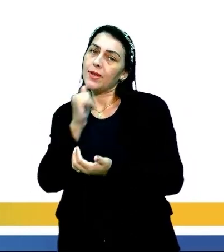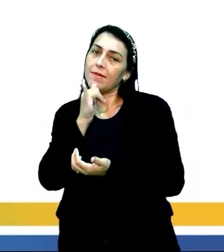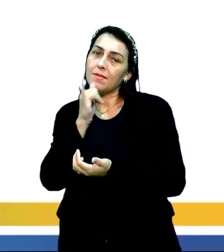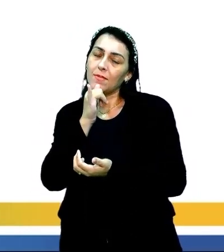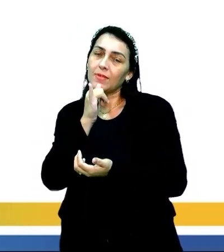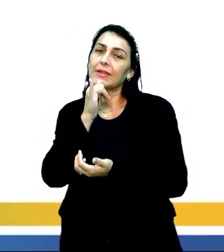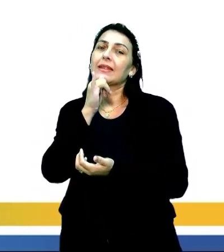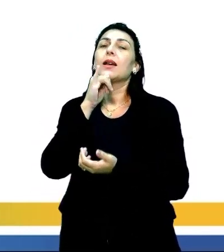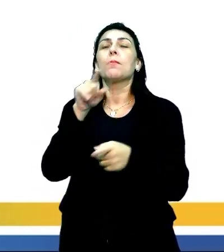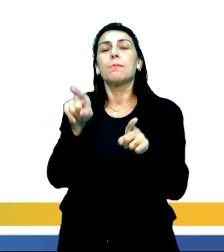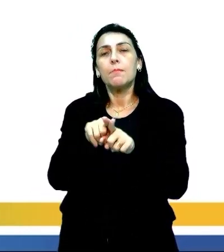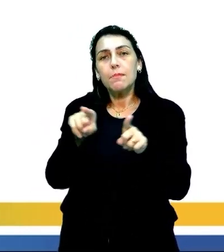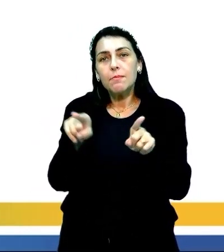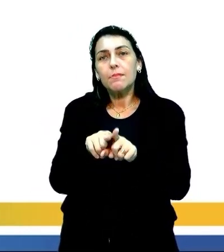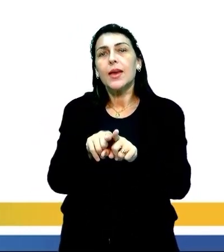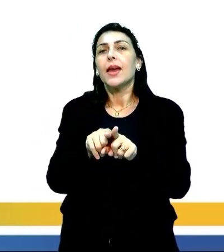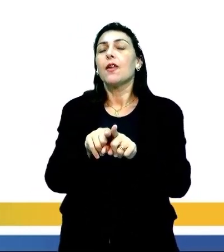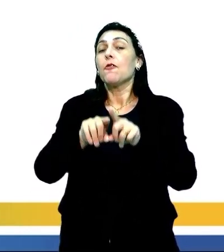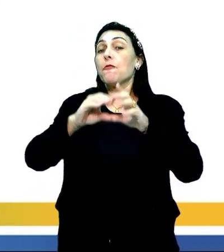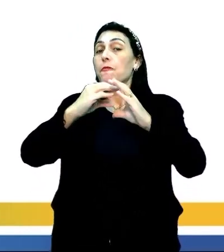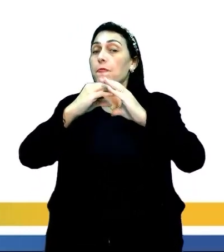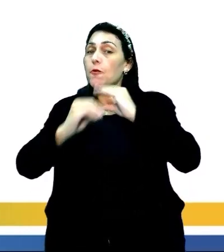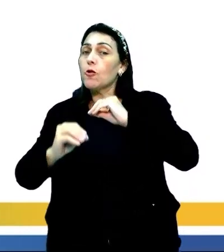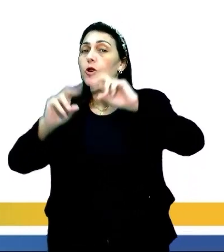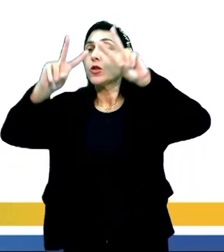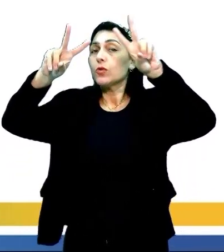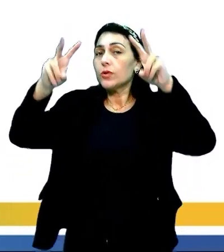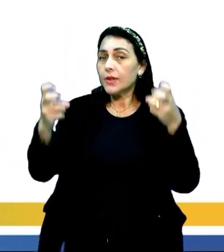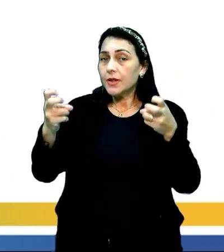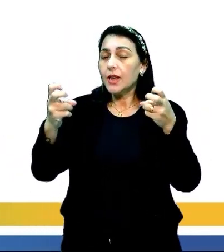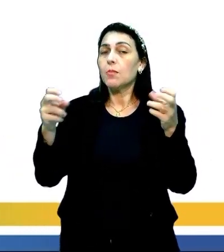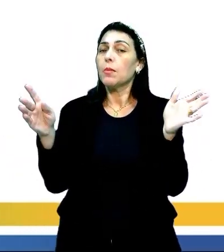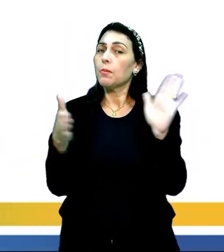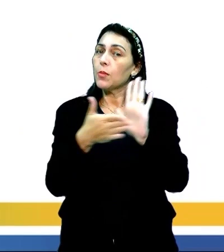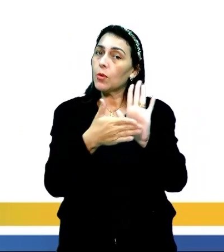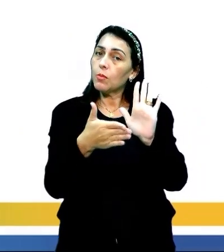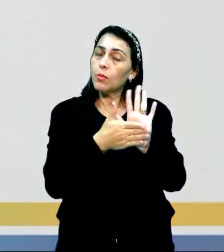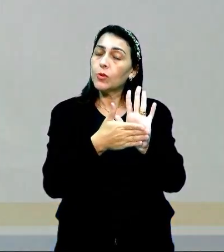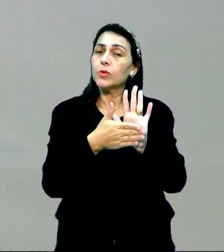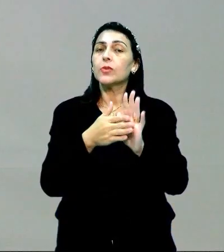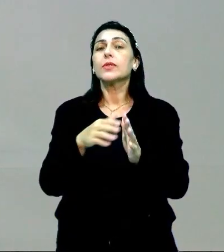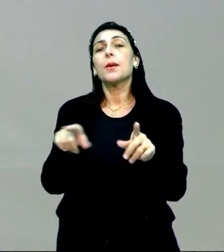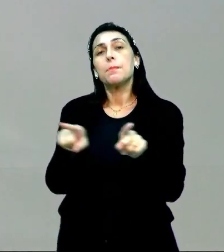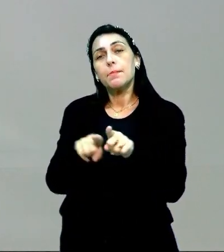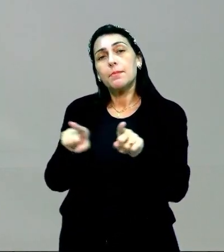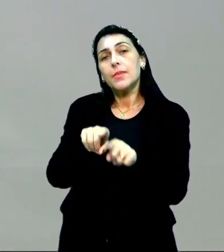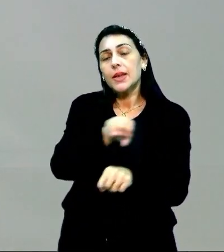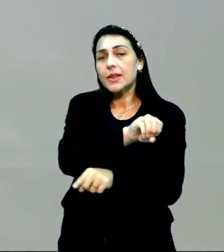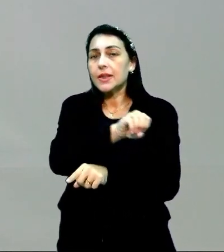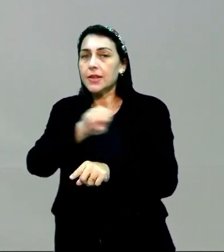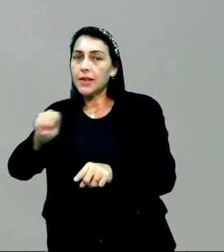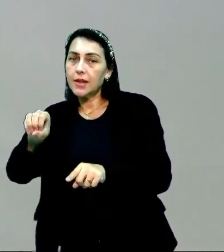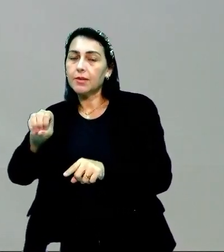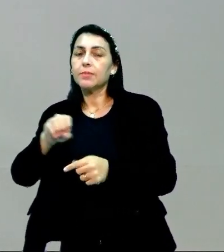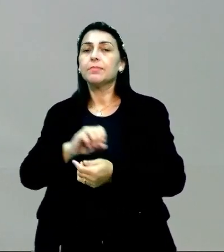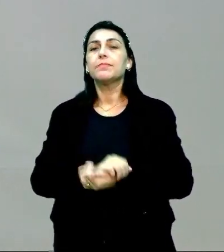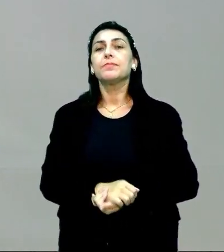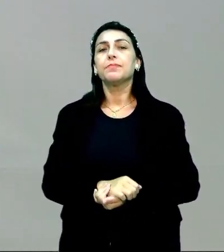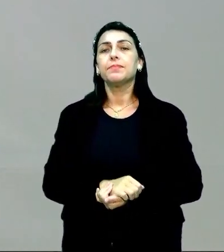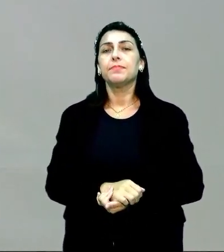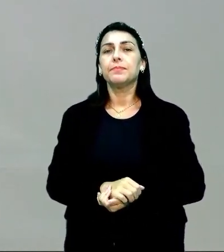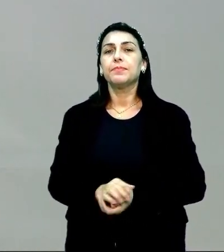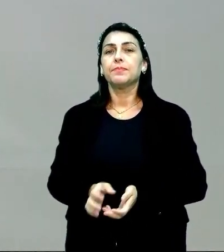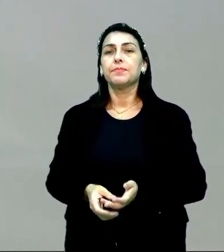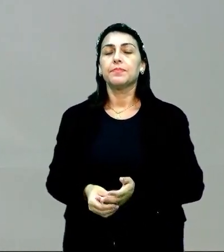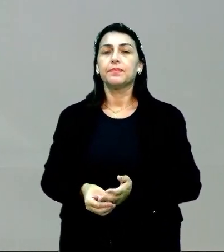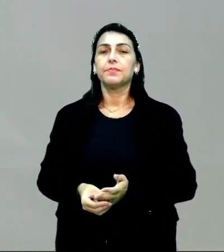Automaticamente será desconectada do tema proposto, né? E aí você também irá zerar,